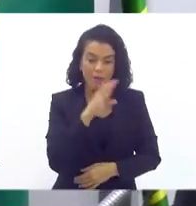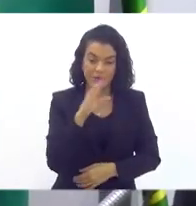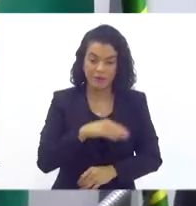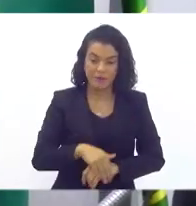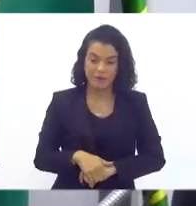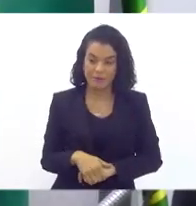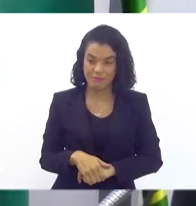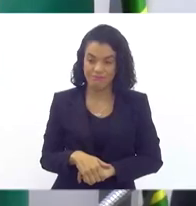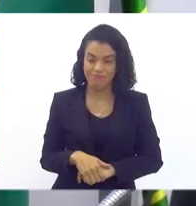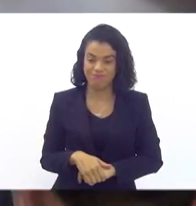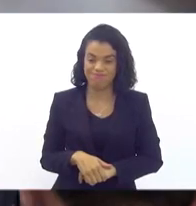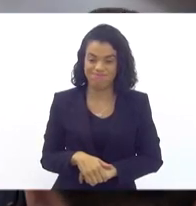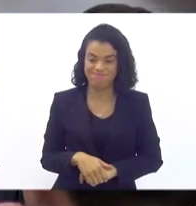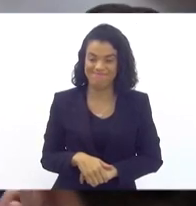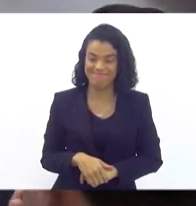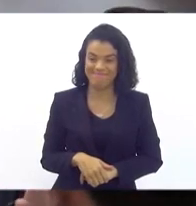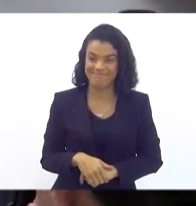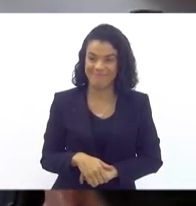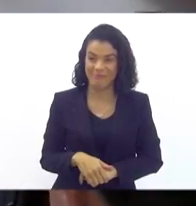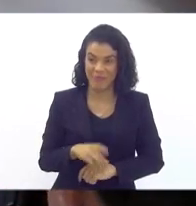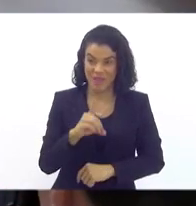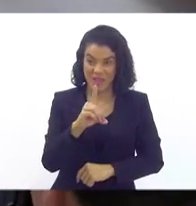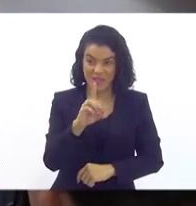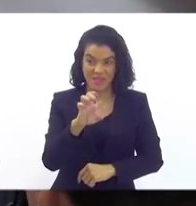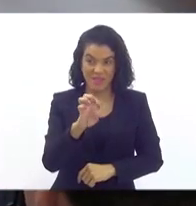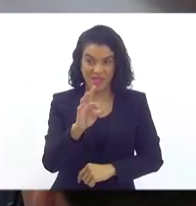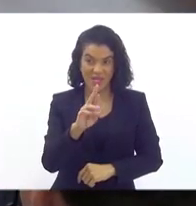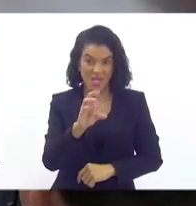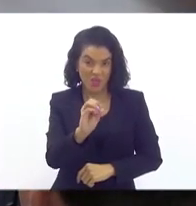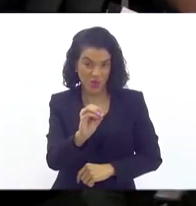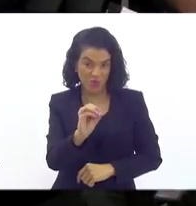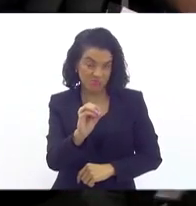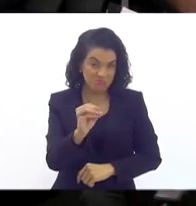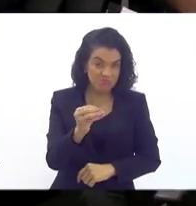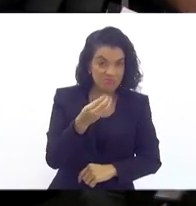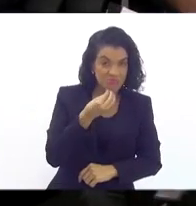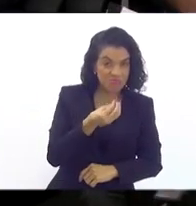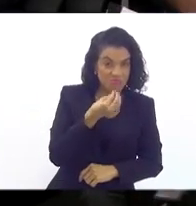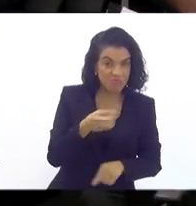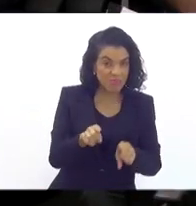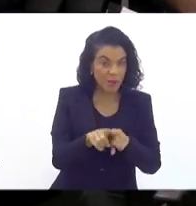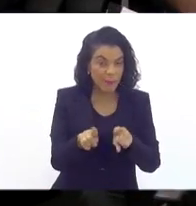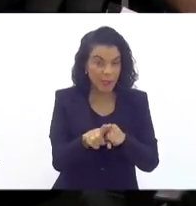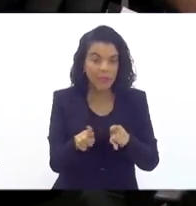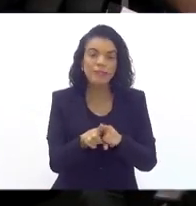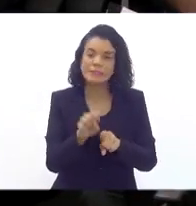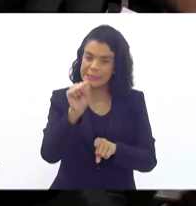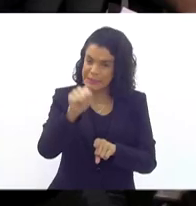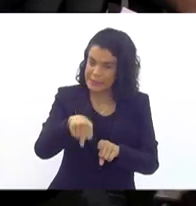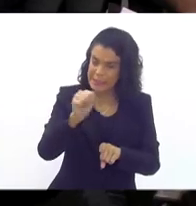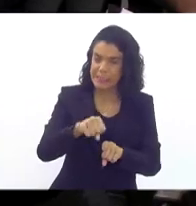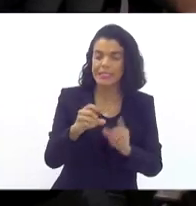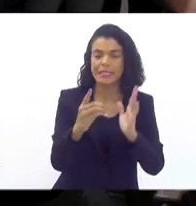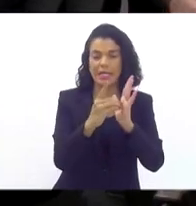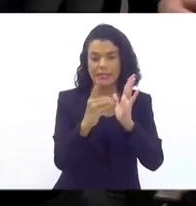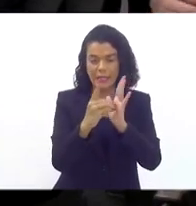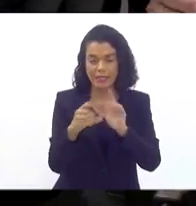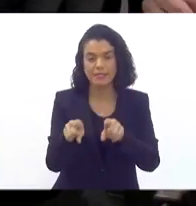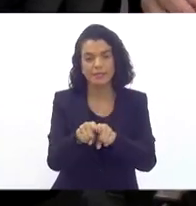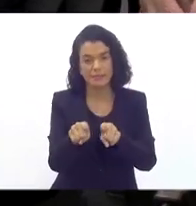senhor presidente Será que o neto seria oportuno porque faz parte disso o presidente do Detran e o